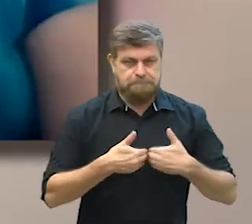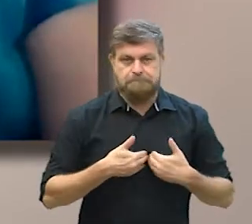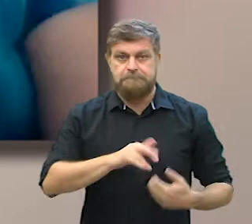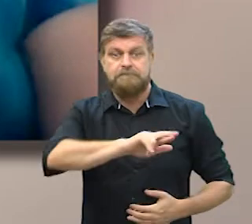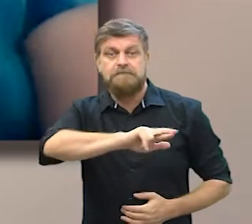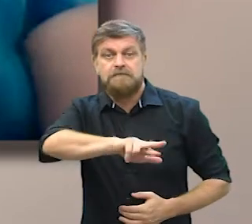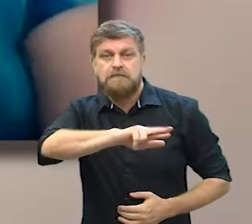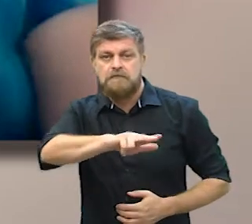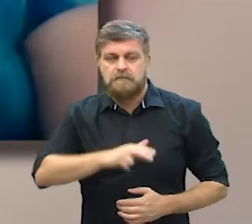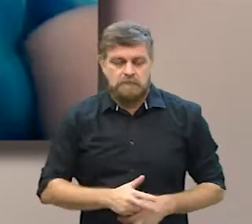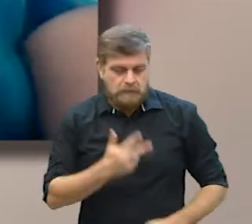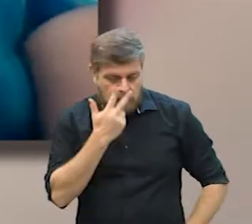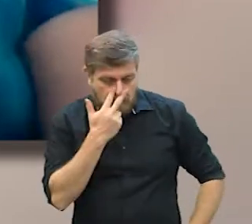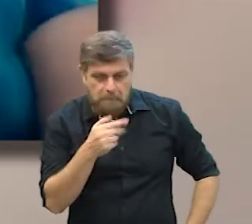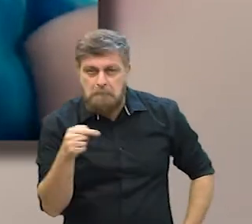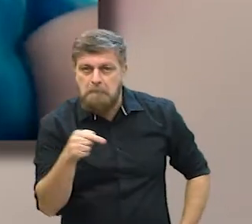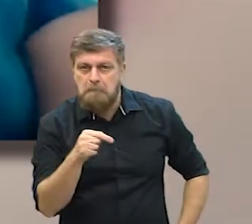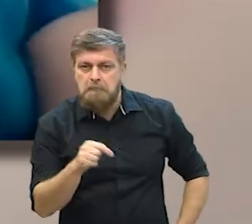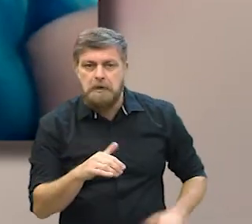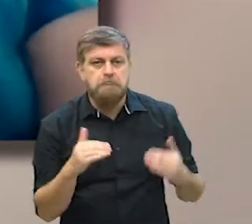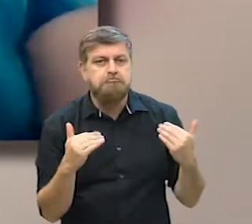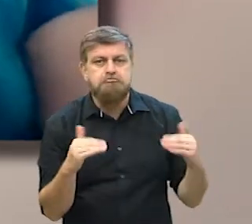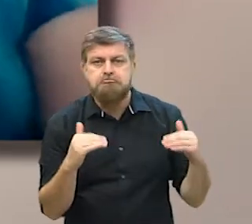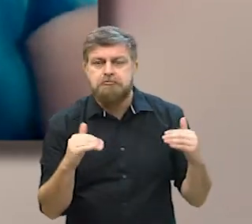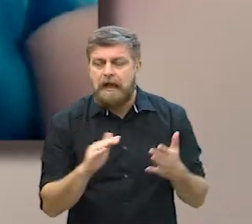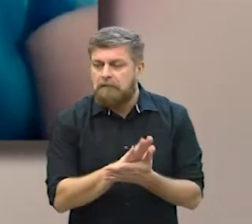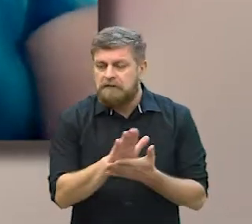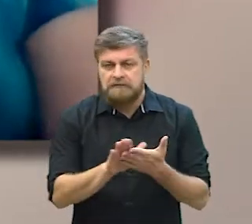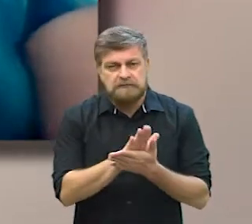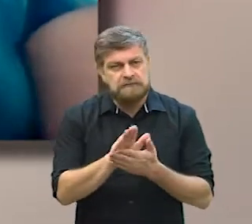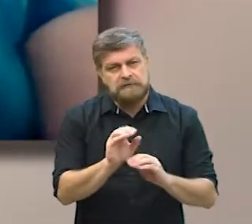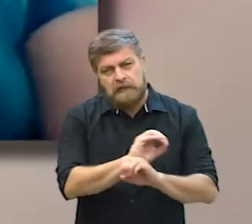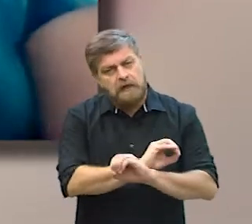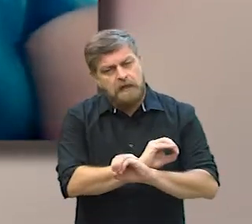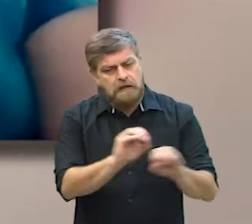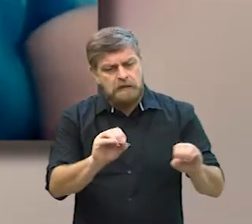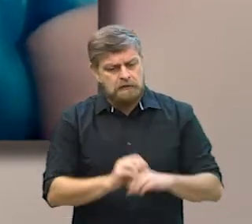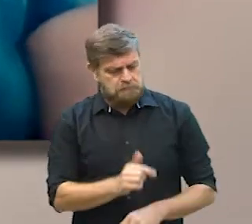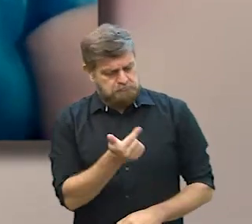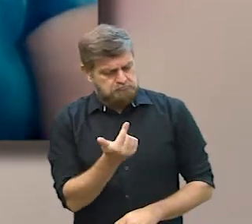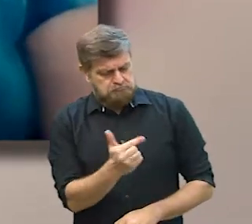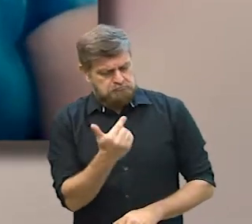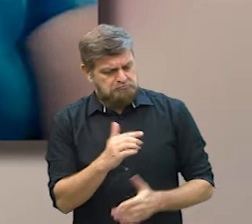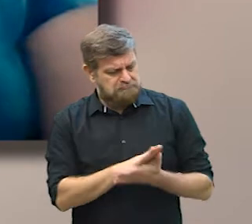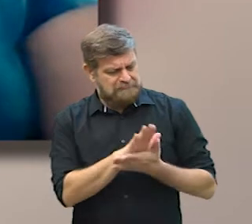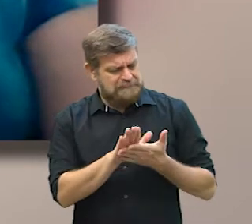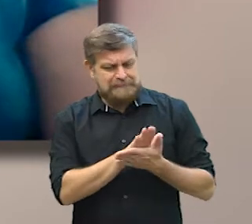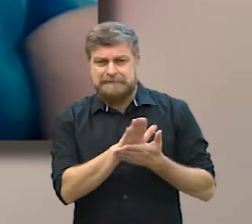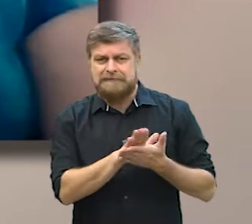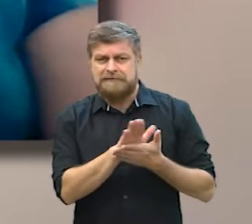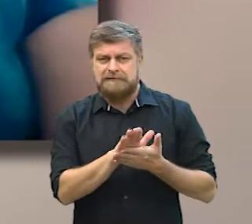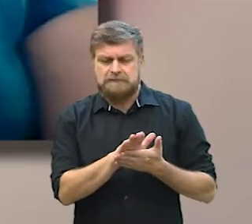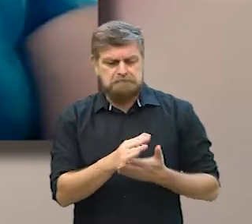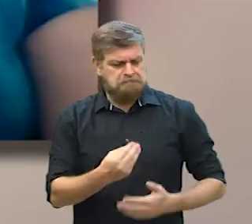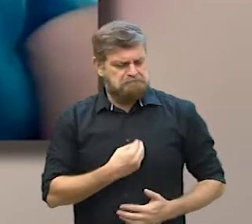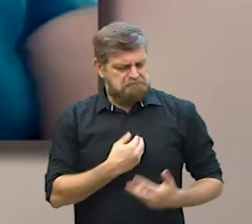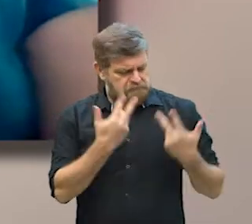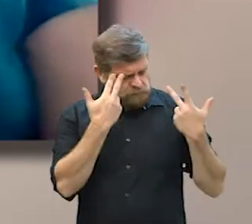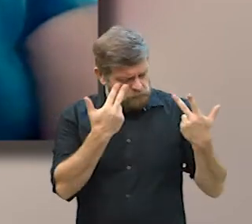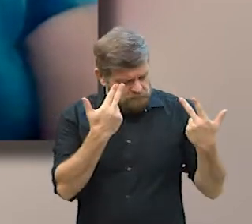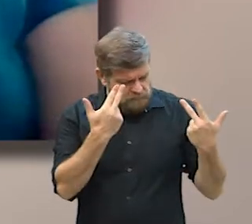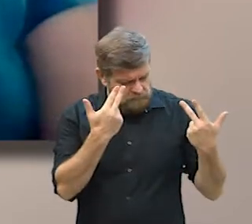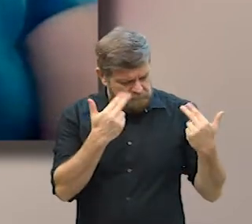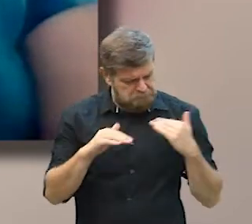né? É uma criança que, aparentemente, você não vai dizer que ela tem um diagnóstico, que ela tem um